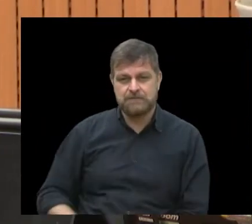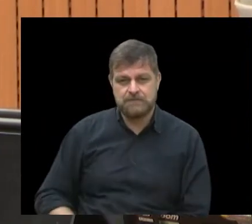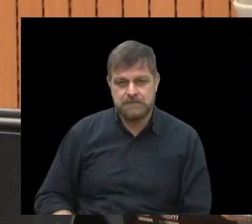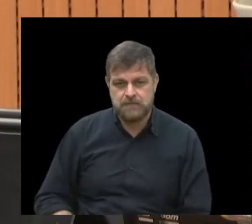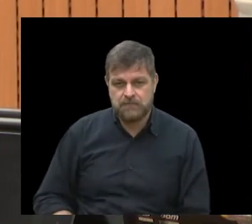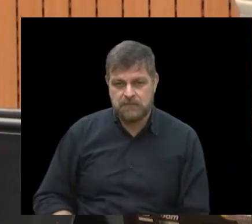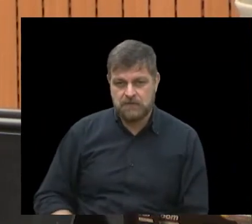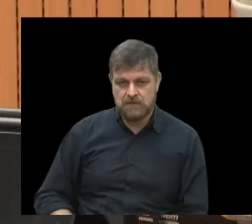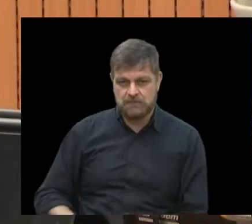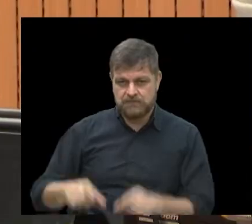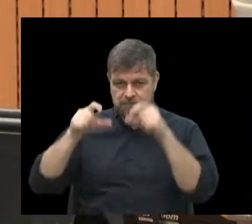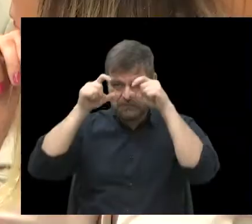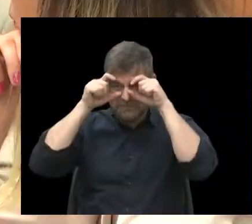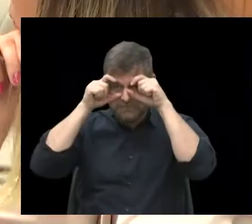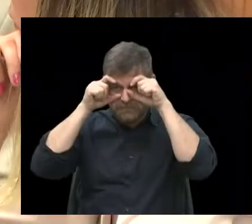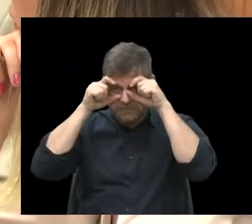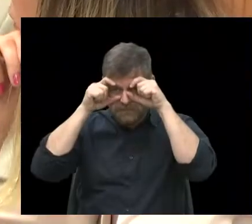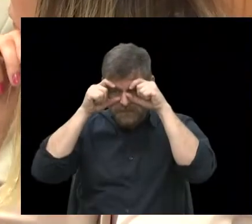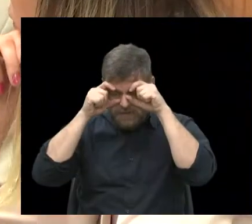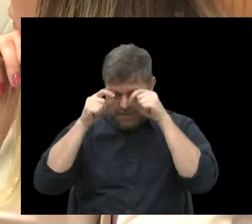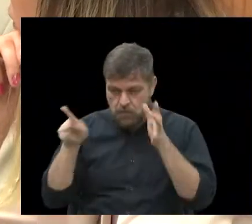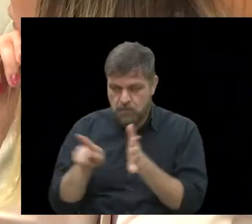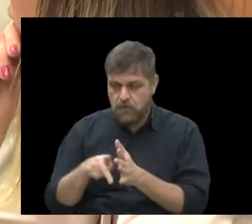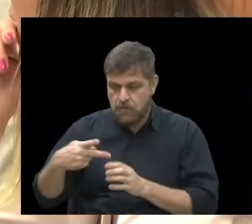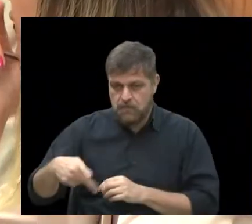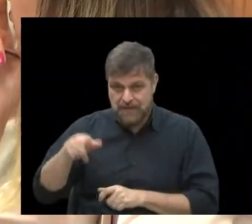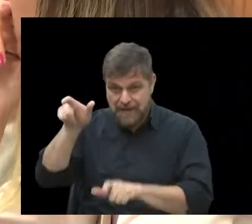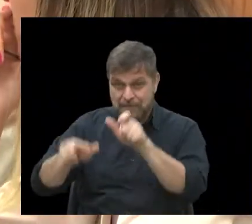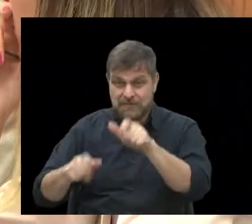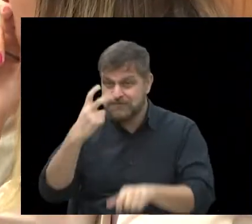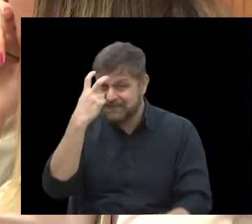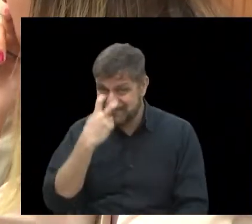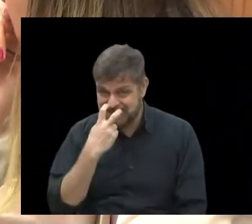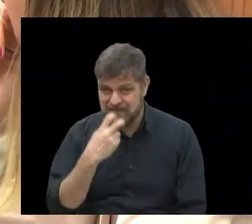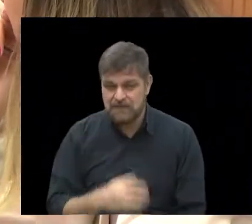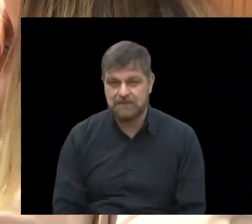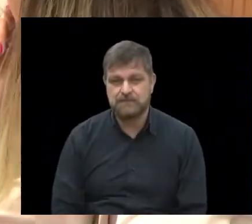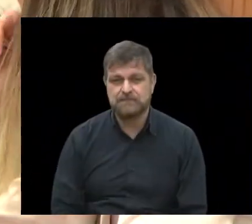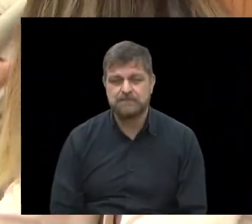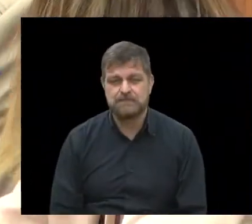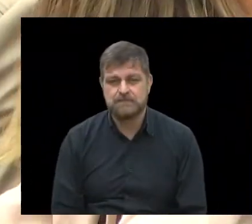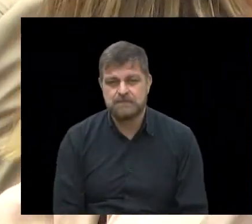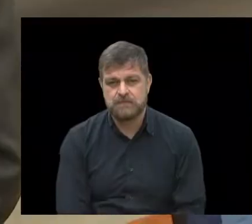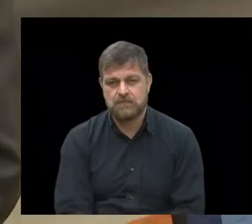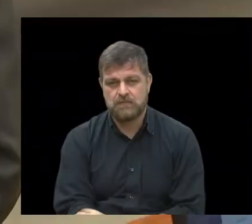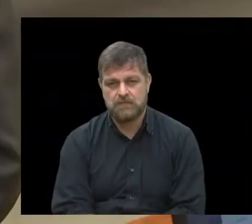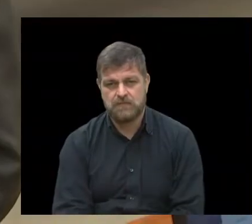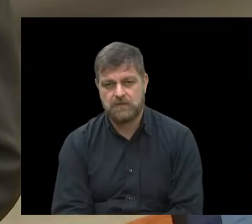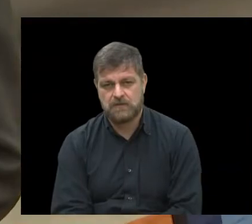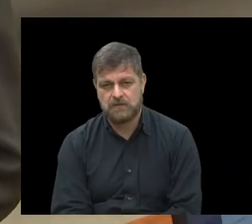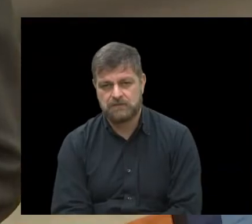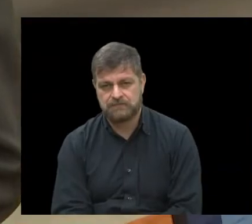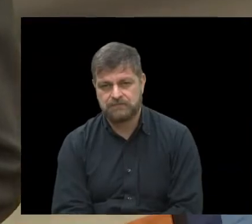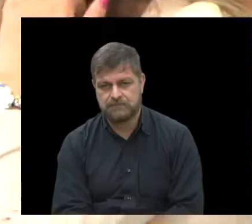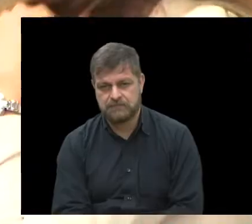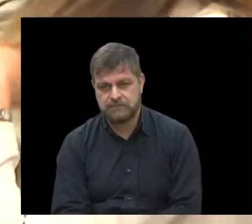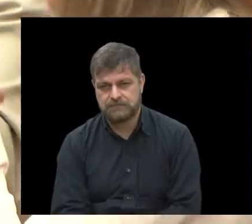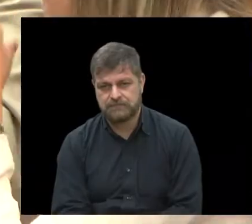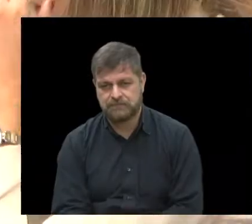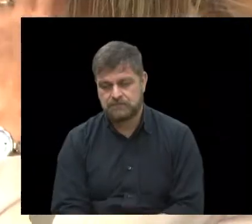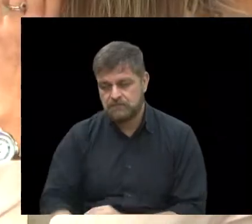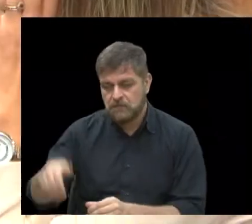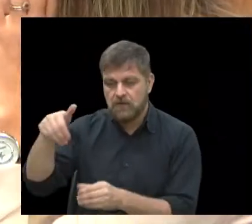para deficientes visuais. Questão de ordem, nome presidente. Só um minutinho, vereador. Pois não. Deixa eu colocar em votação.